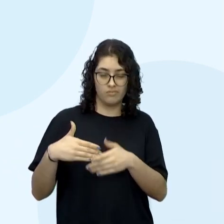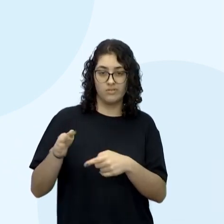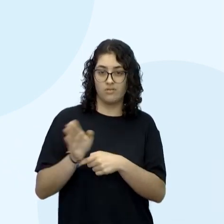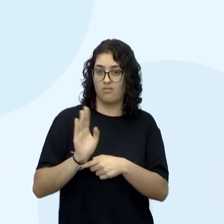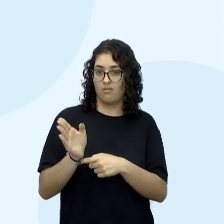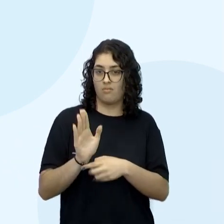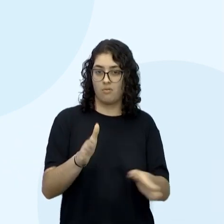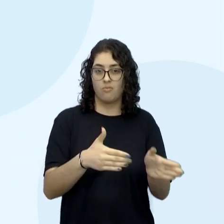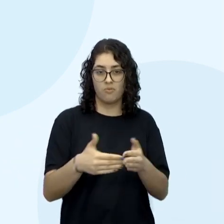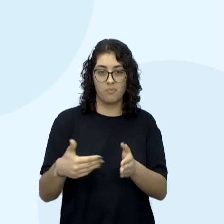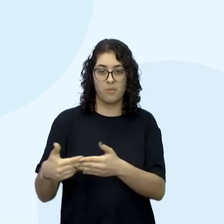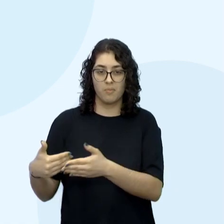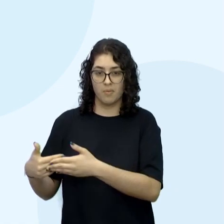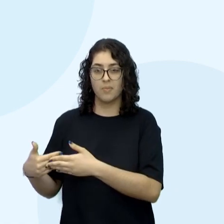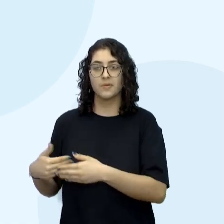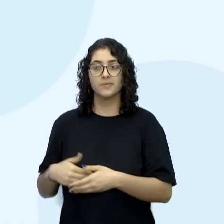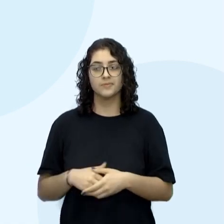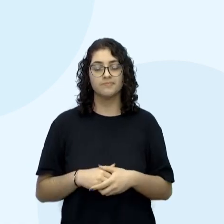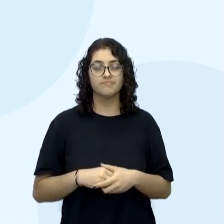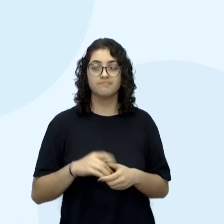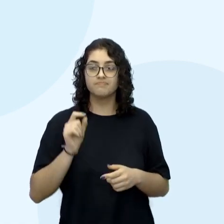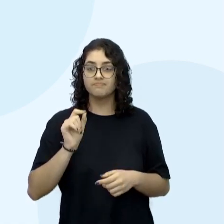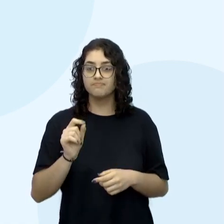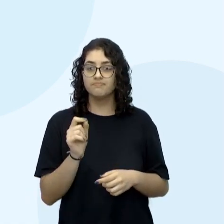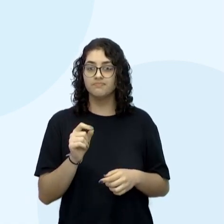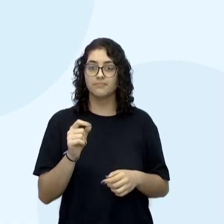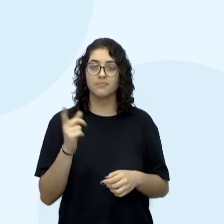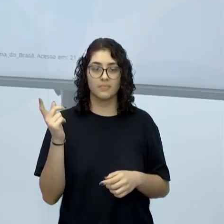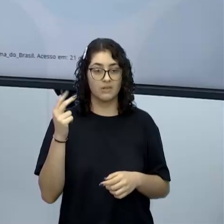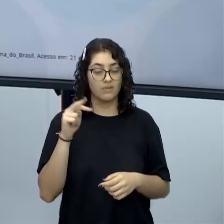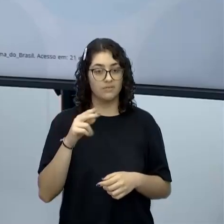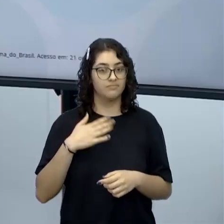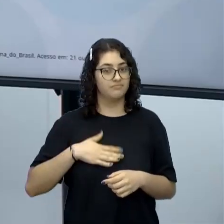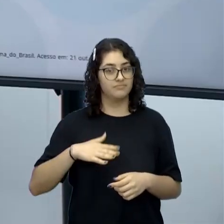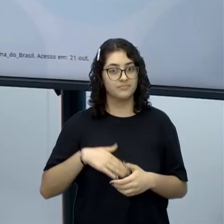cinema. Volta para mim aqui, falo para você aqui, ó, olhando para você com toda tranquilidade.